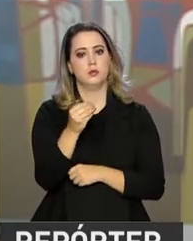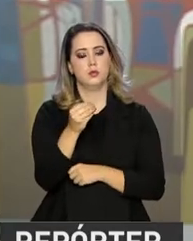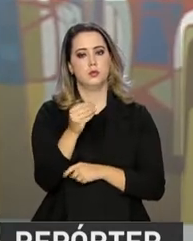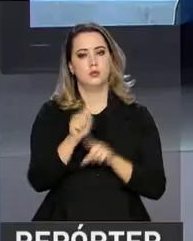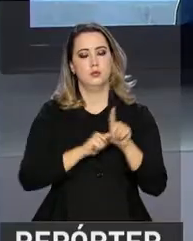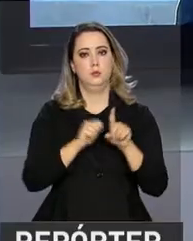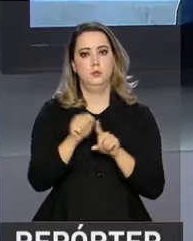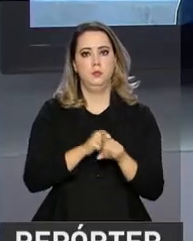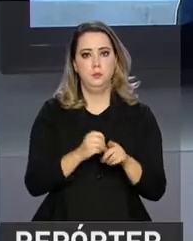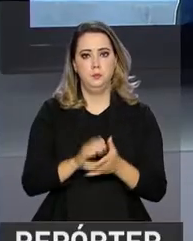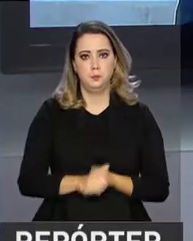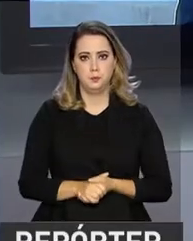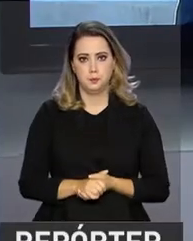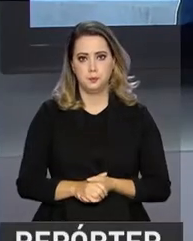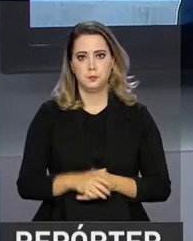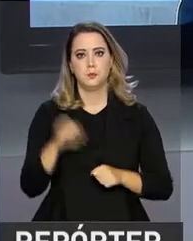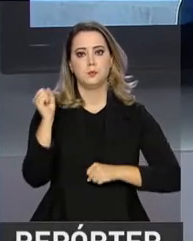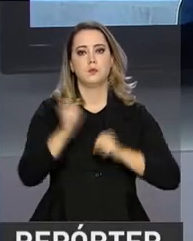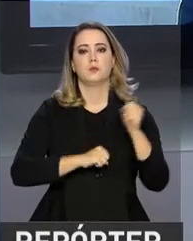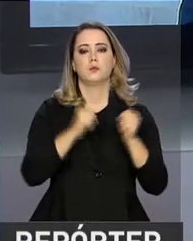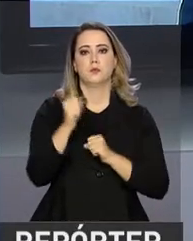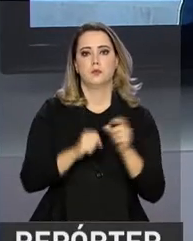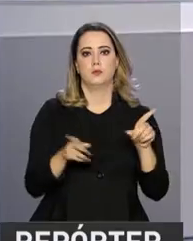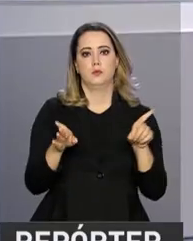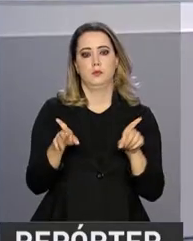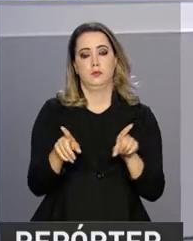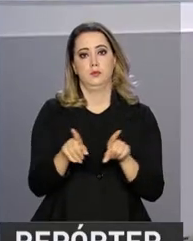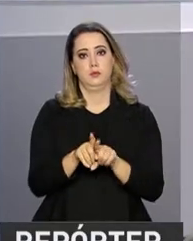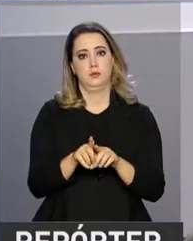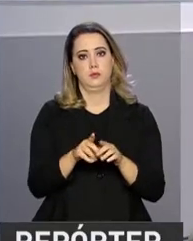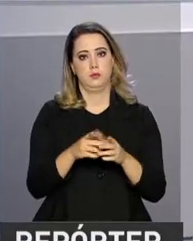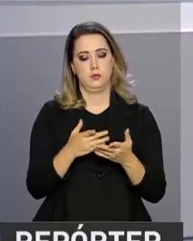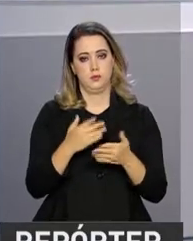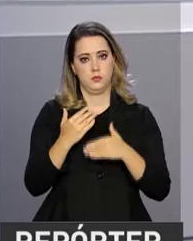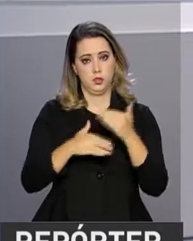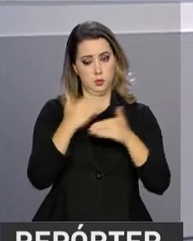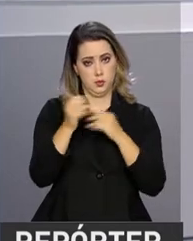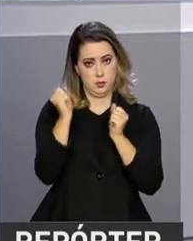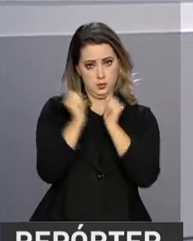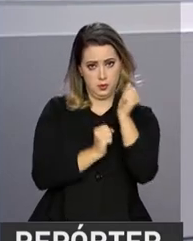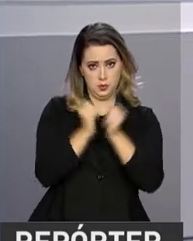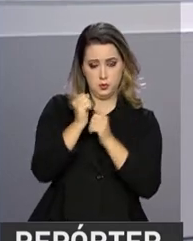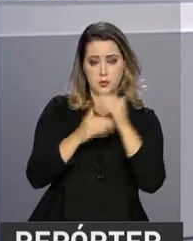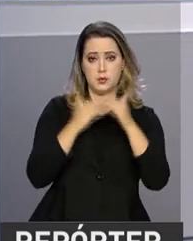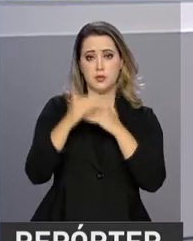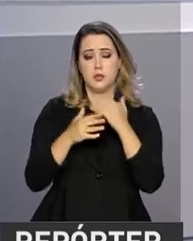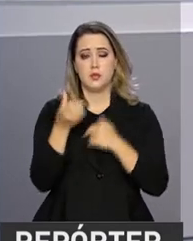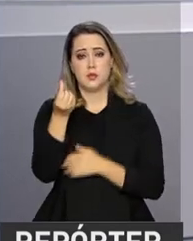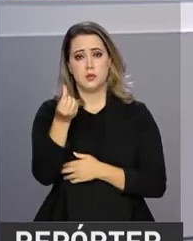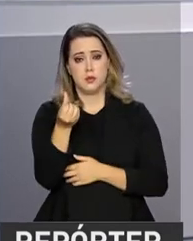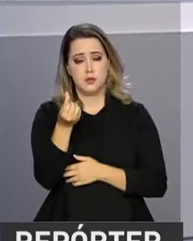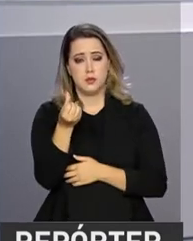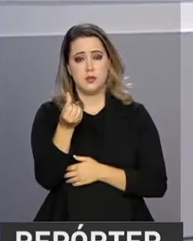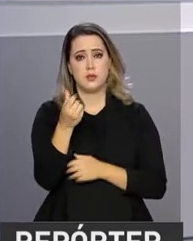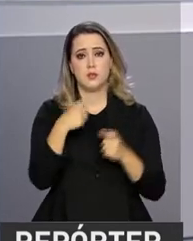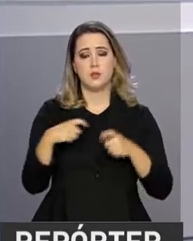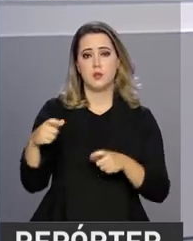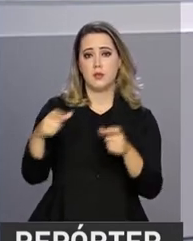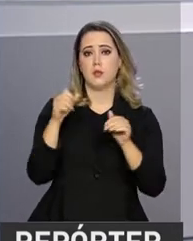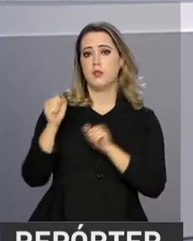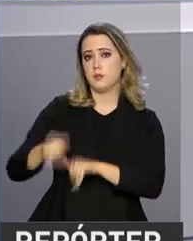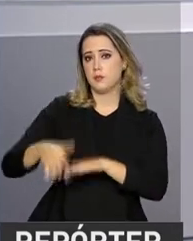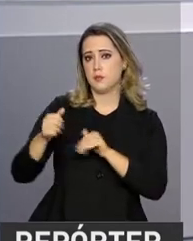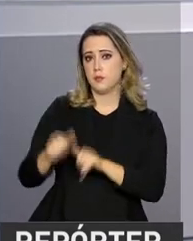roberto o pablo obrigado pelas informações a produção industrial cresceu em seis regiões e setembro segundo